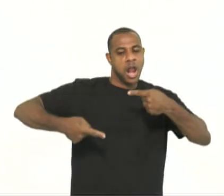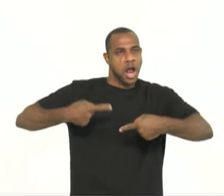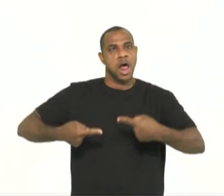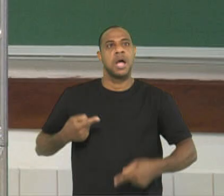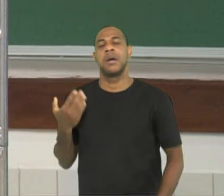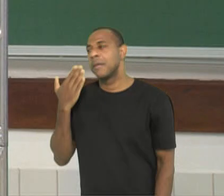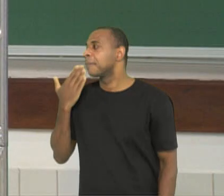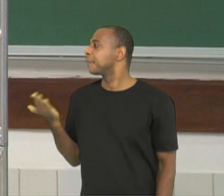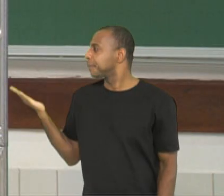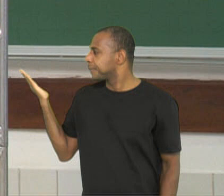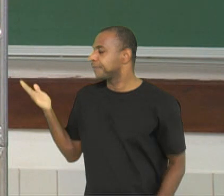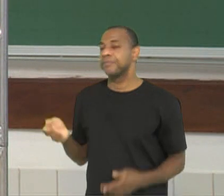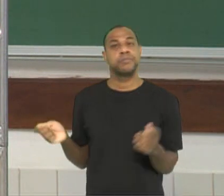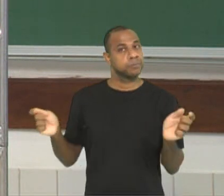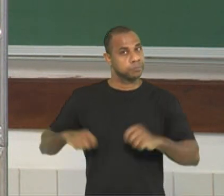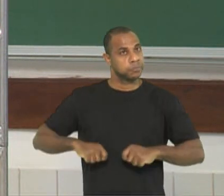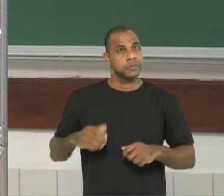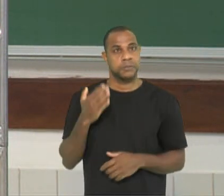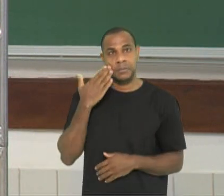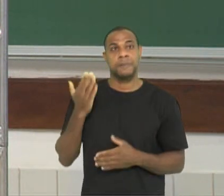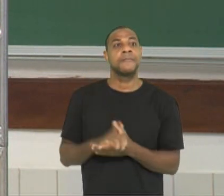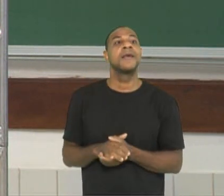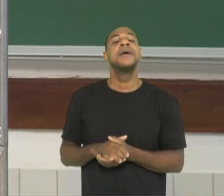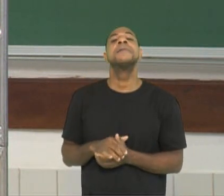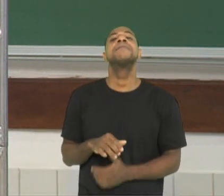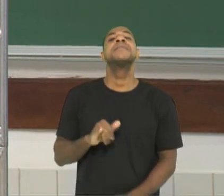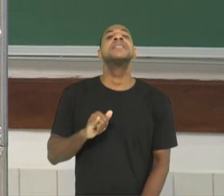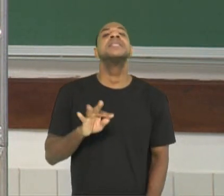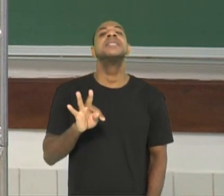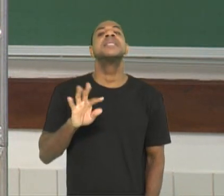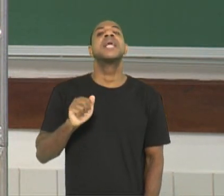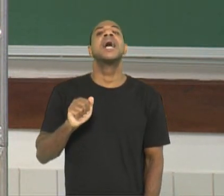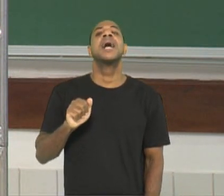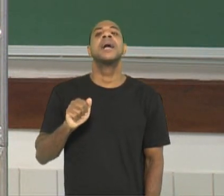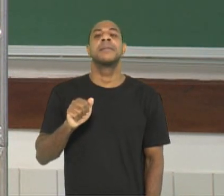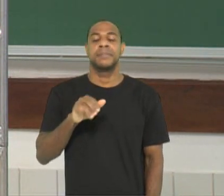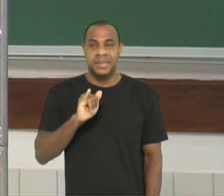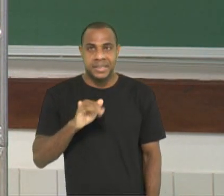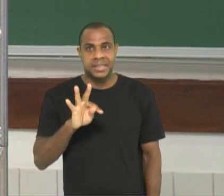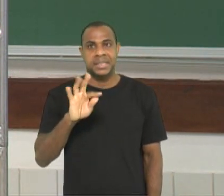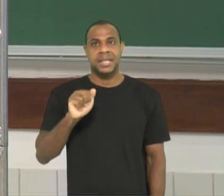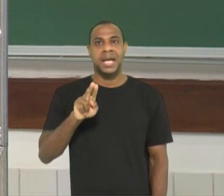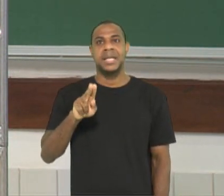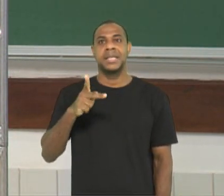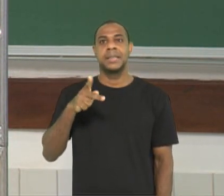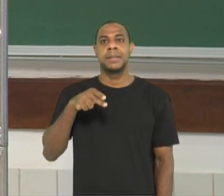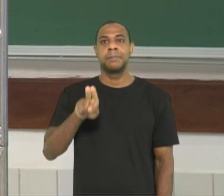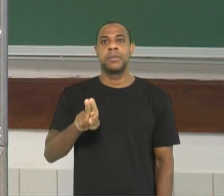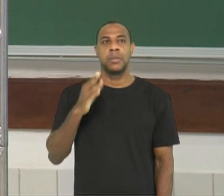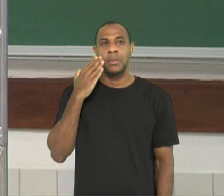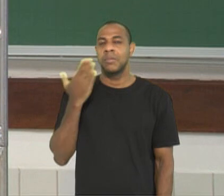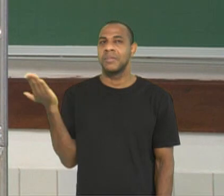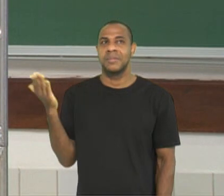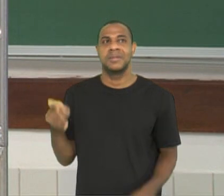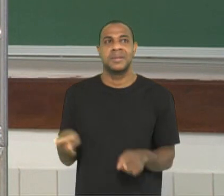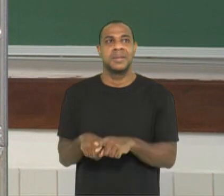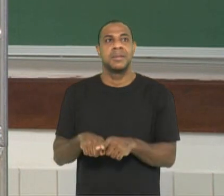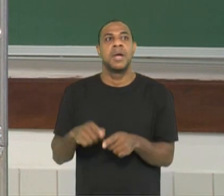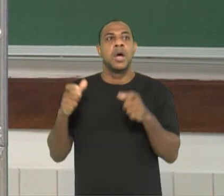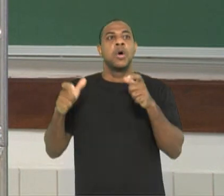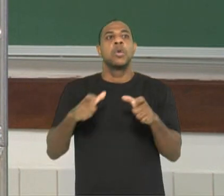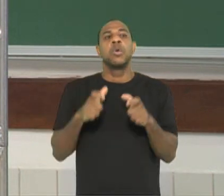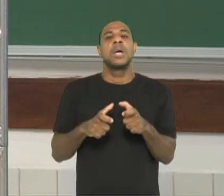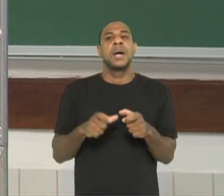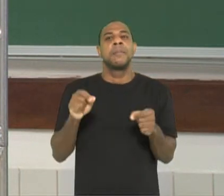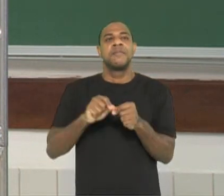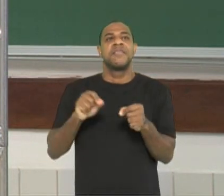cobertos pela água do lago de Itaipu. E essa região ali, como as águas apresentavam grande velocidade, foi o local mais adequado